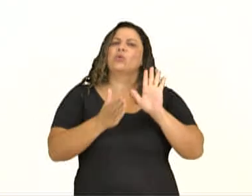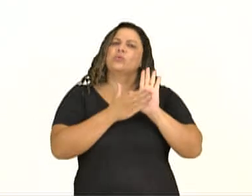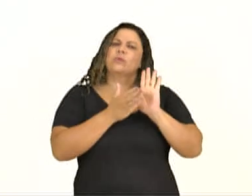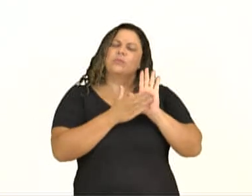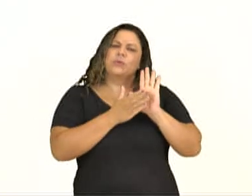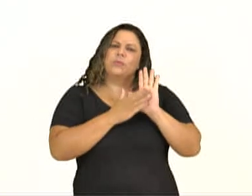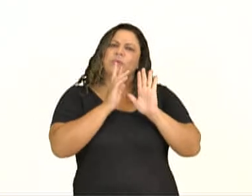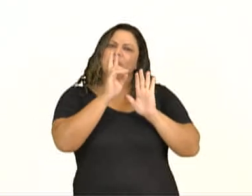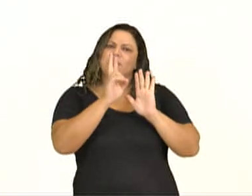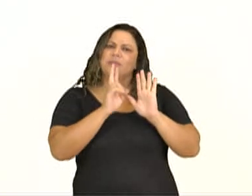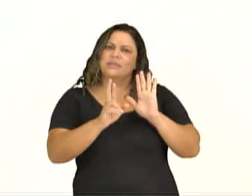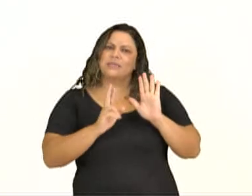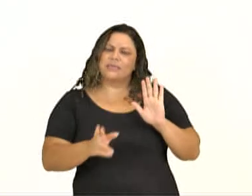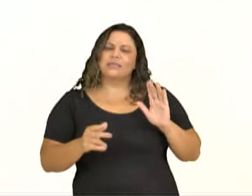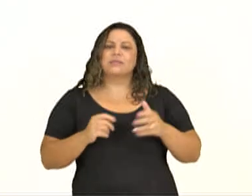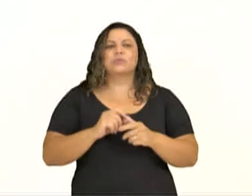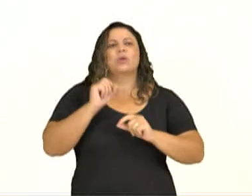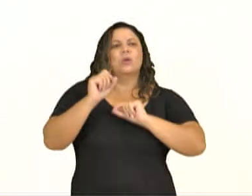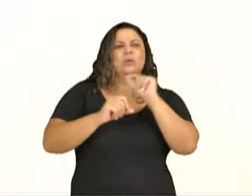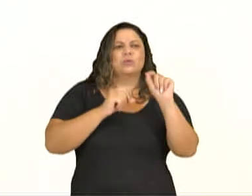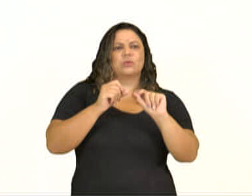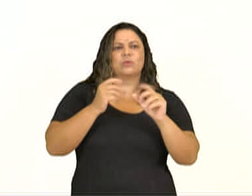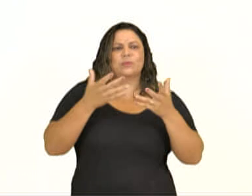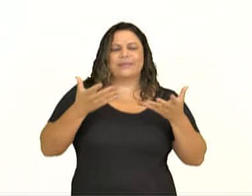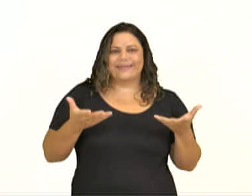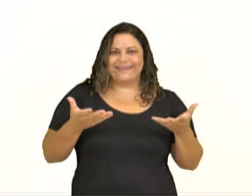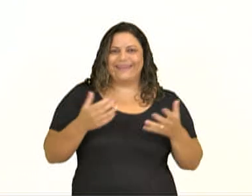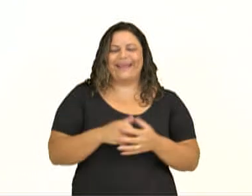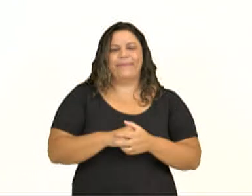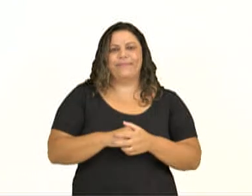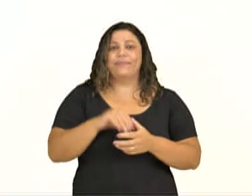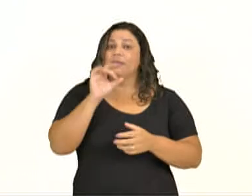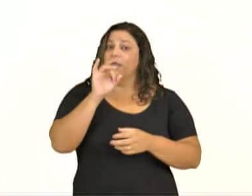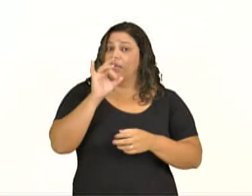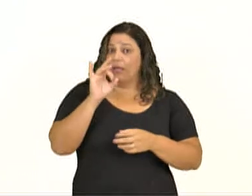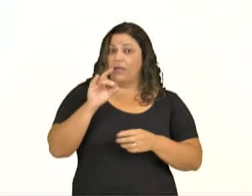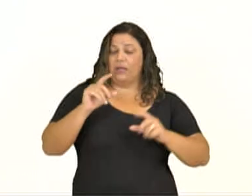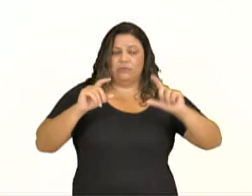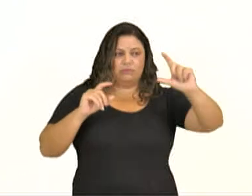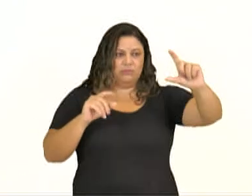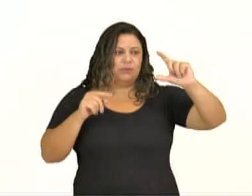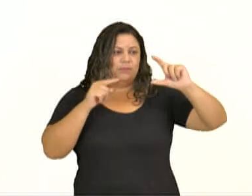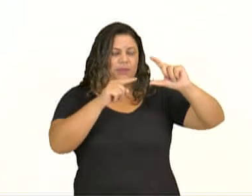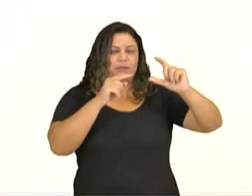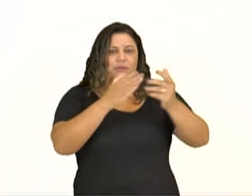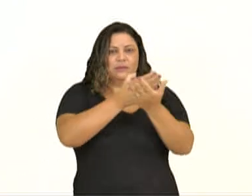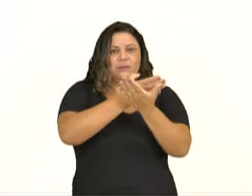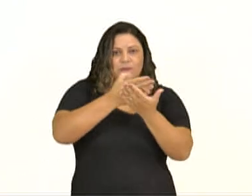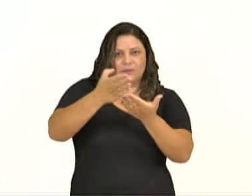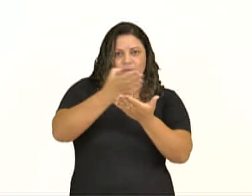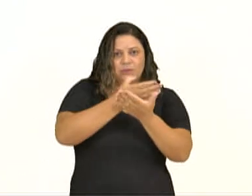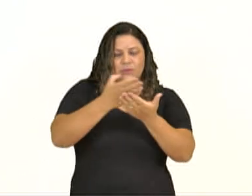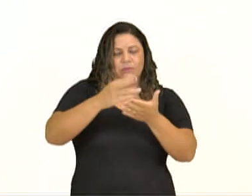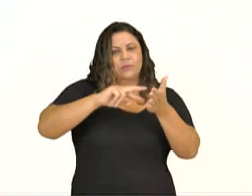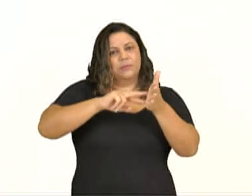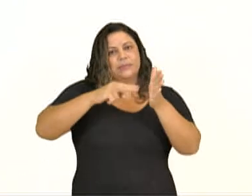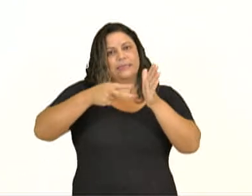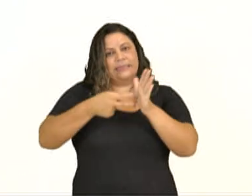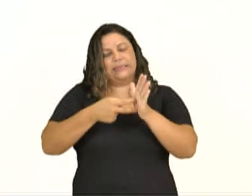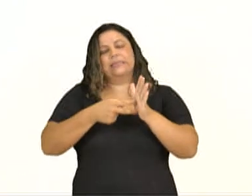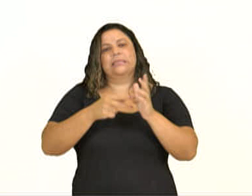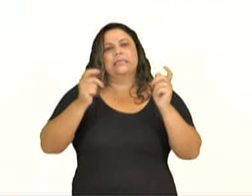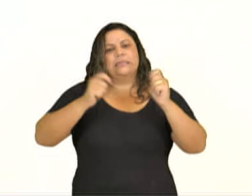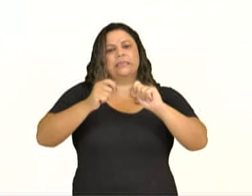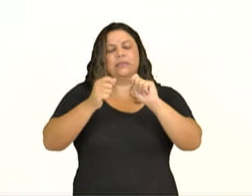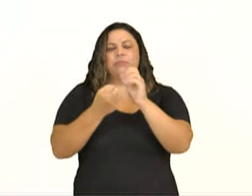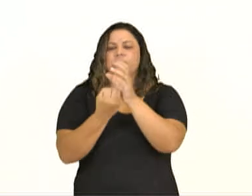de resposta, o preâmbulo é basicamente um parágrafo introdutório que representa o espírito em que foi criada